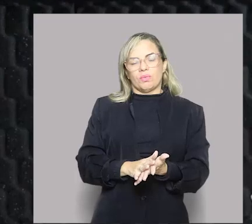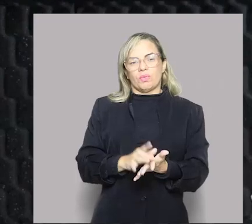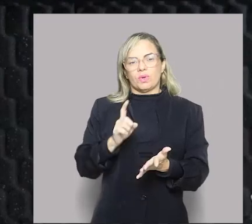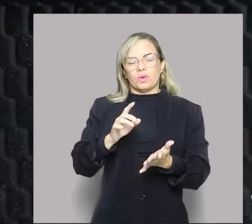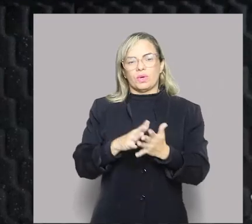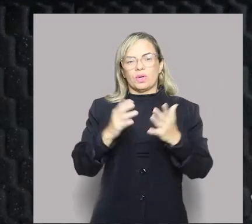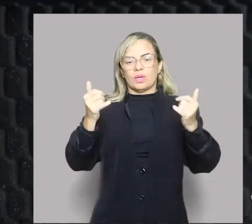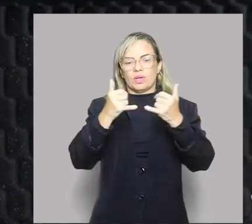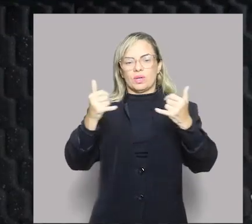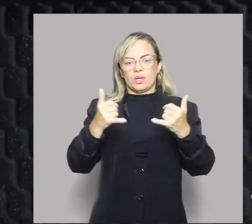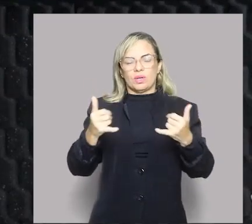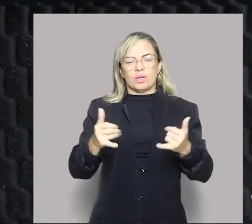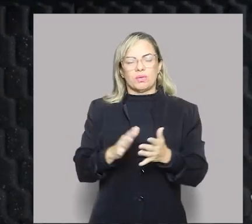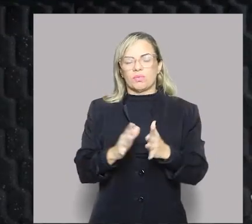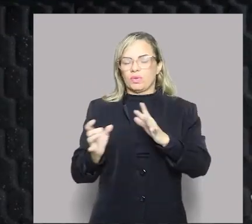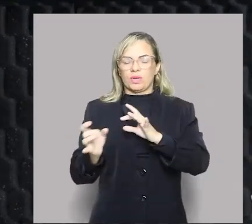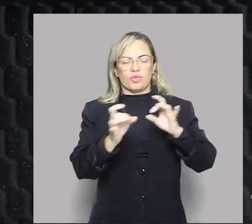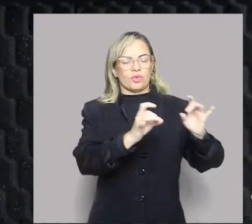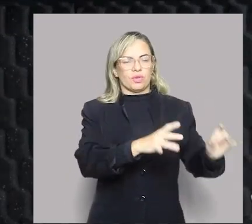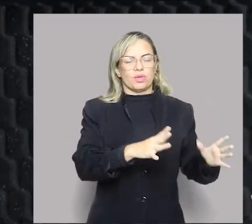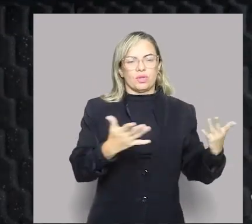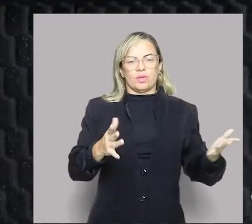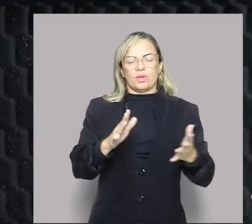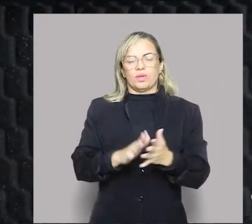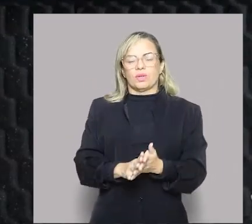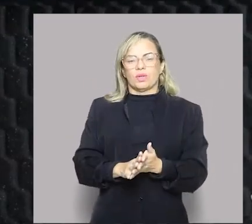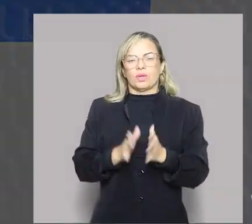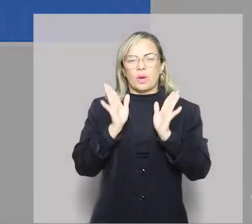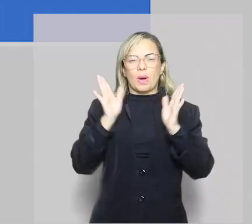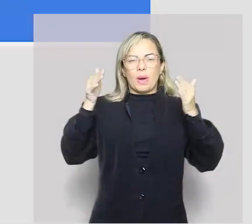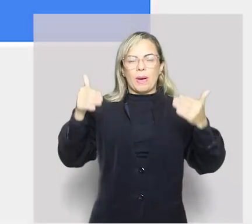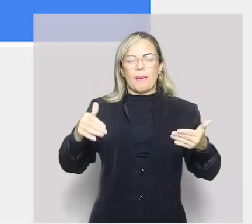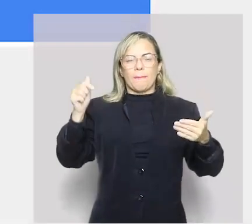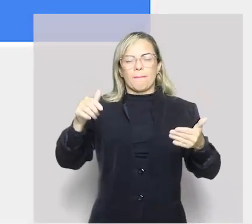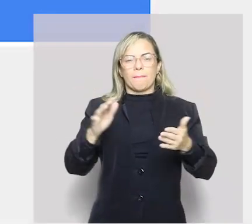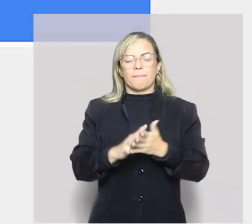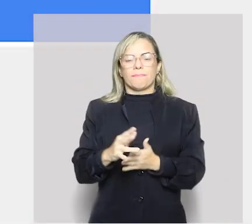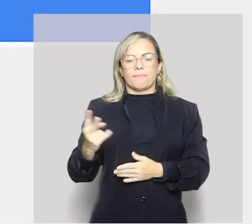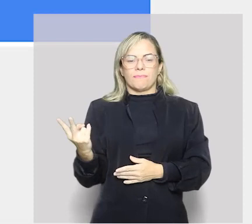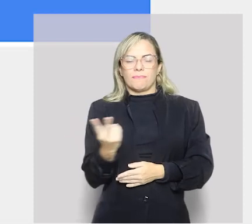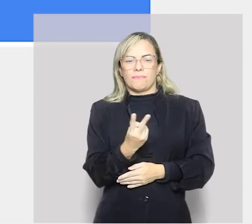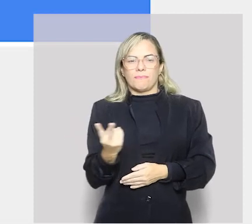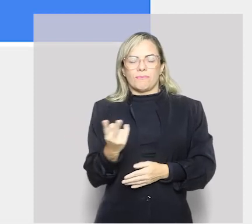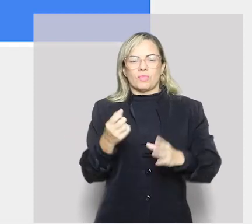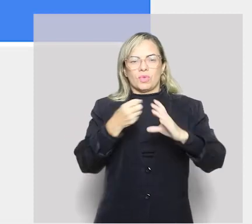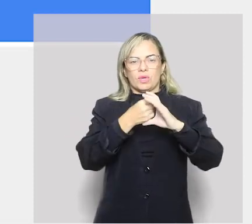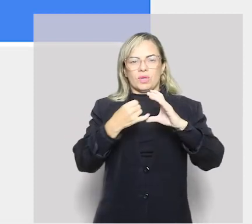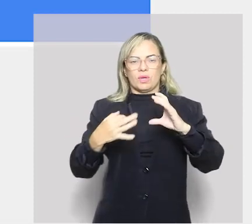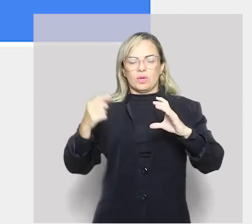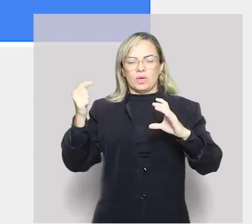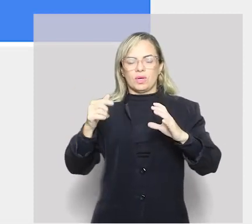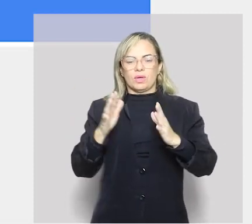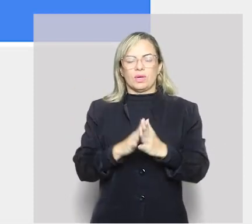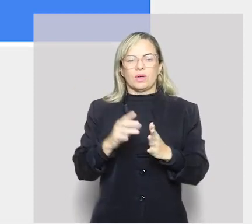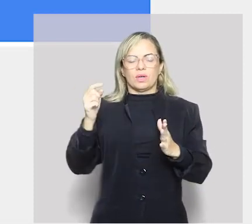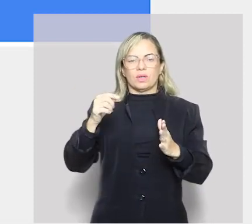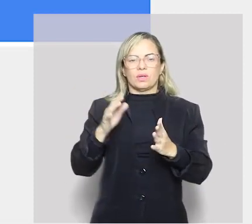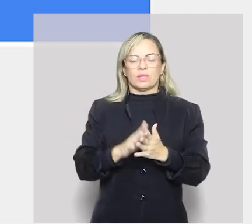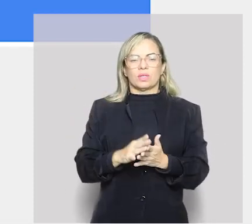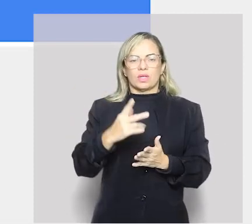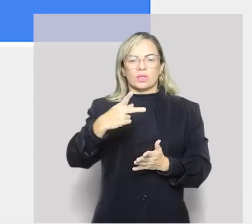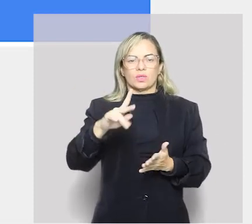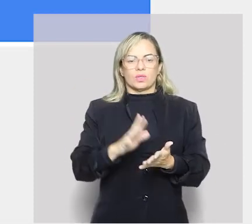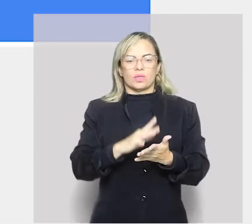não conta como uma linha avaliada. Então, fique atento aos 2 grandes aspectos da sua